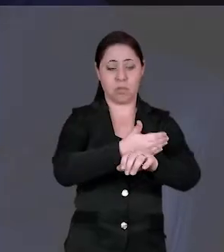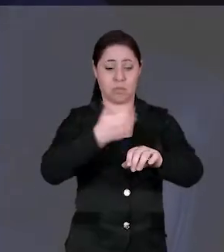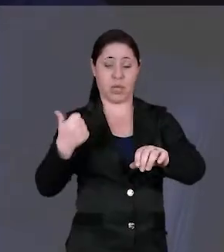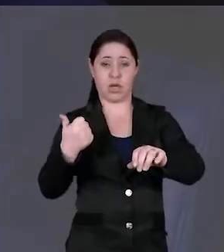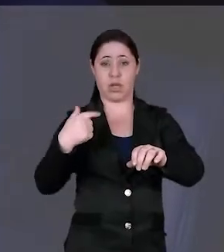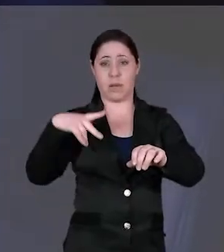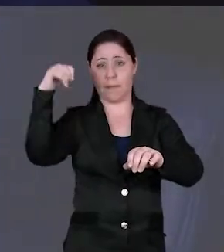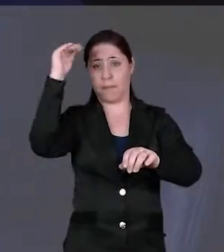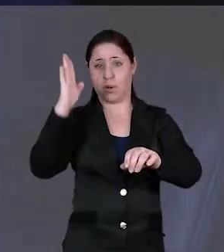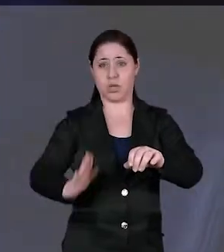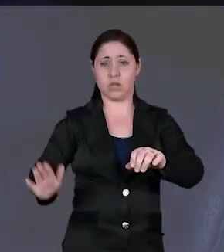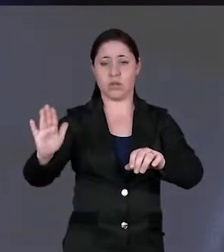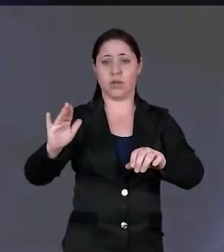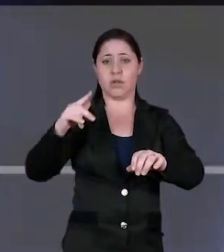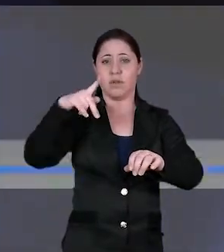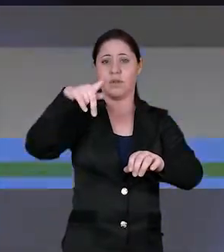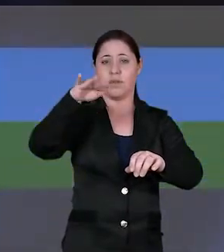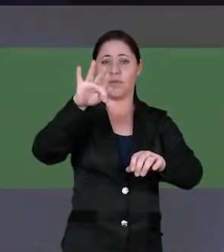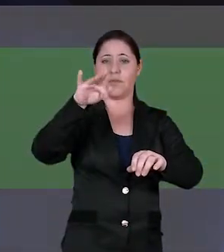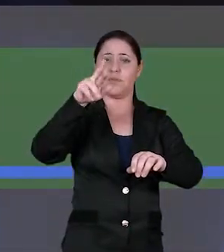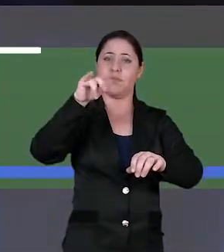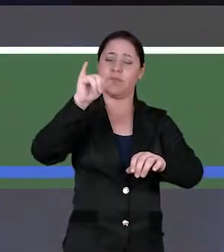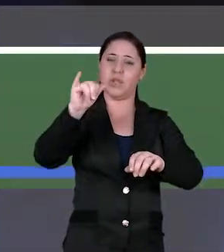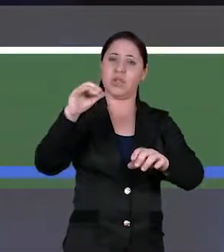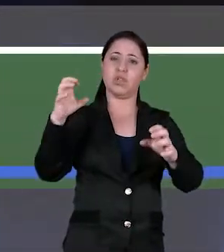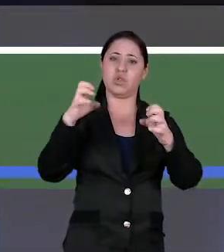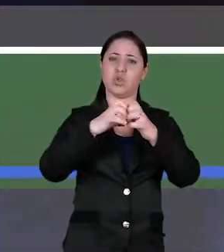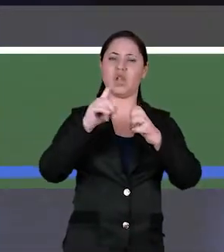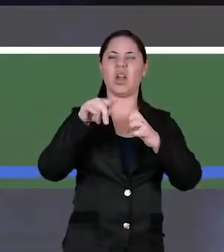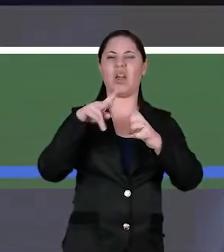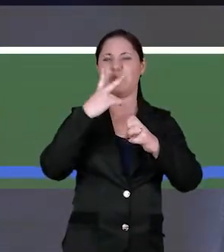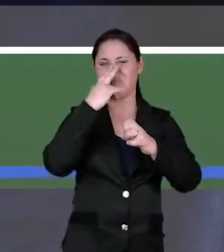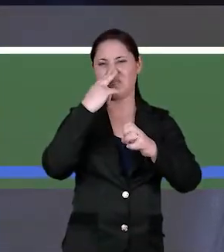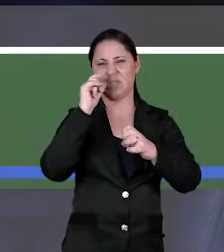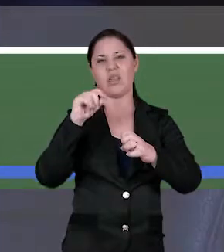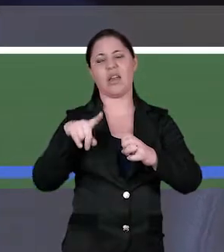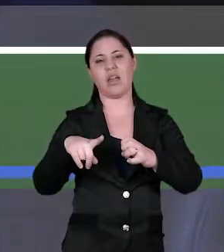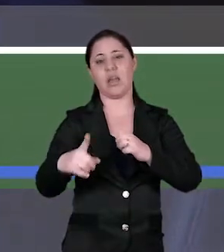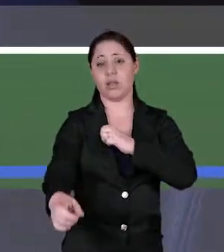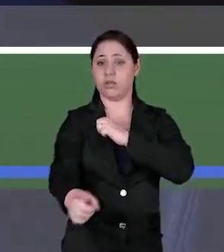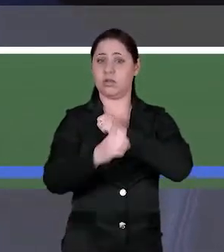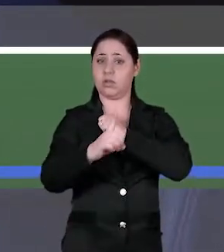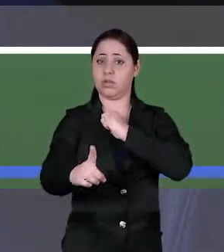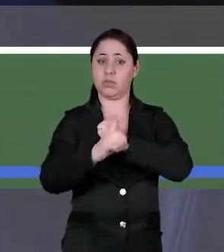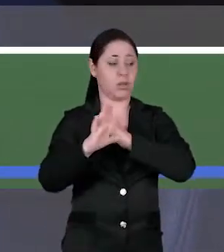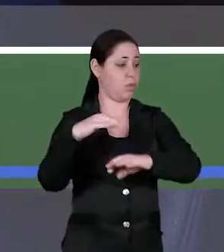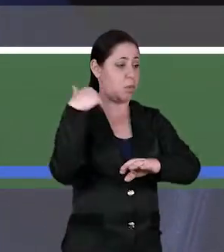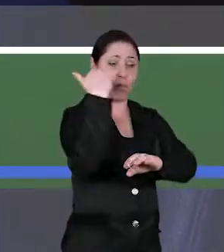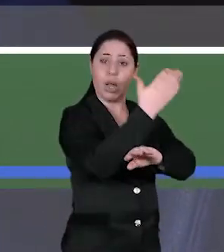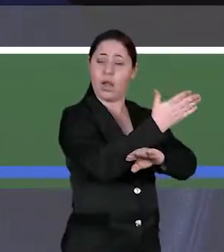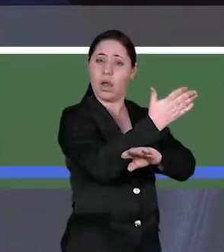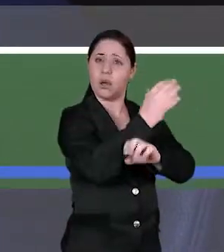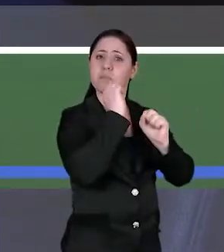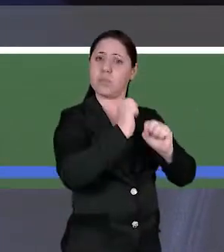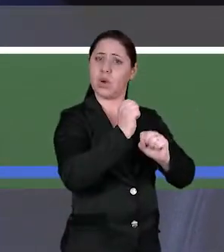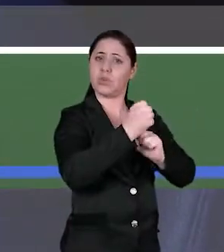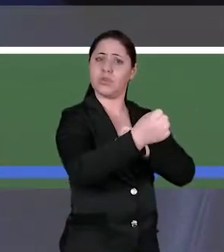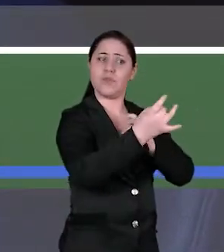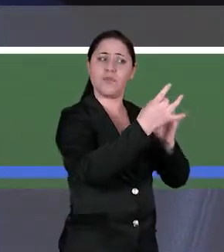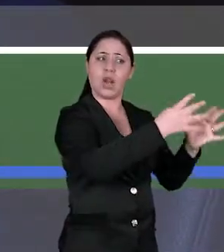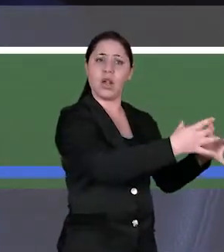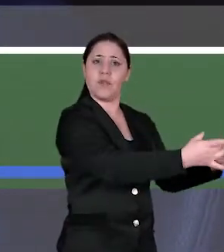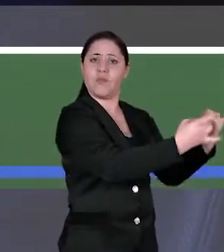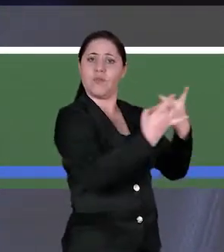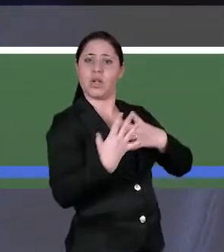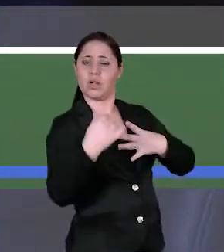com o Paraguai. Para Mato Grosso do Sul, já tem 7 cidades liberadas para fazer os free shops, né?